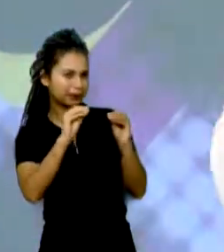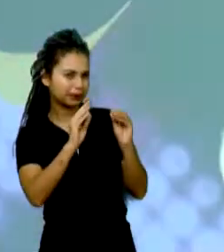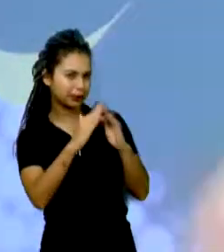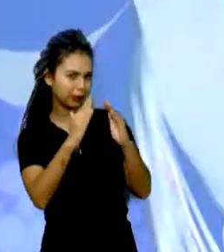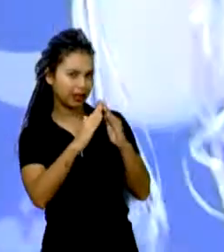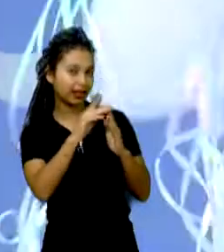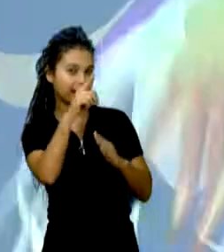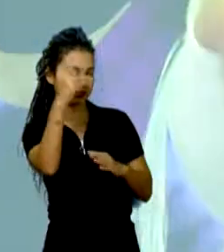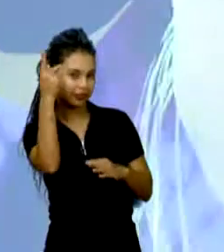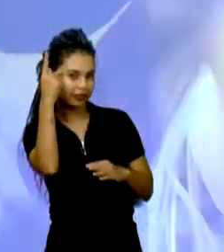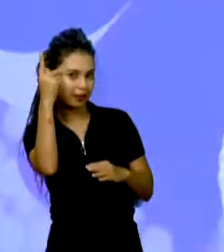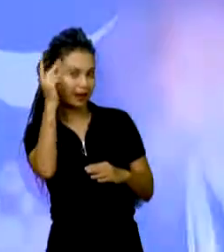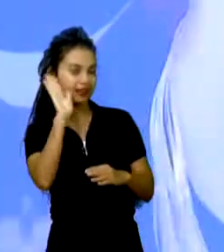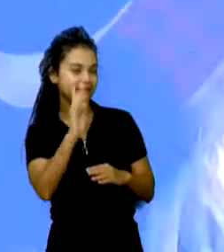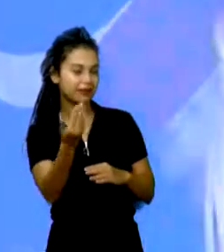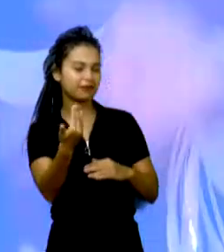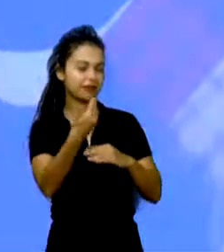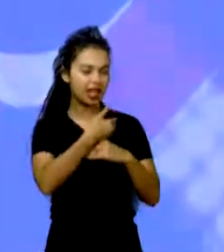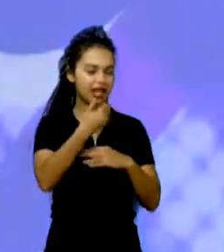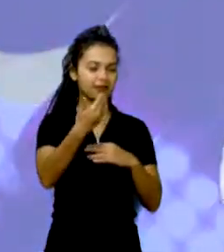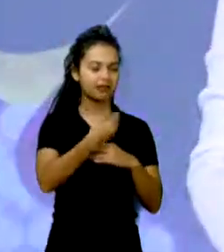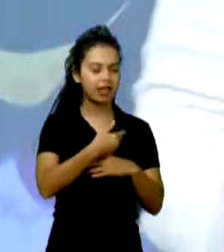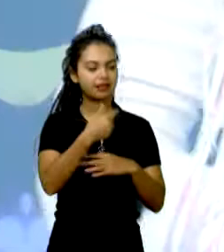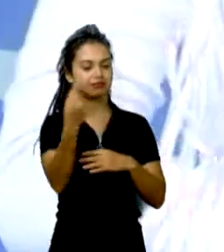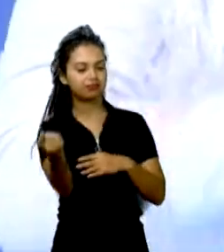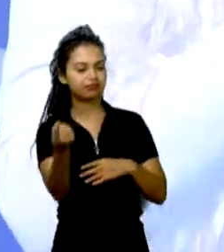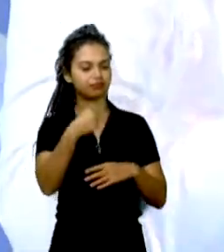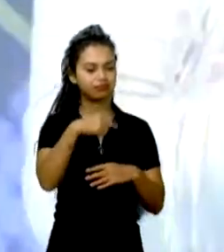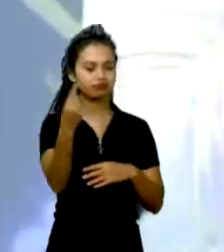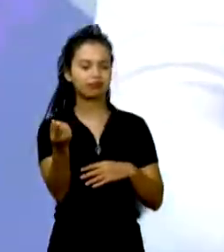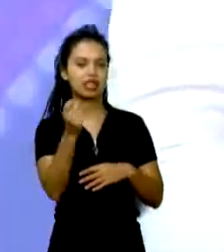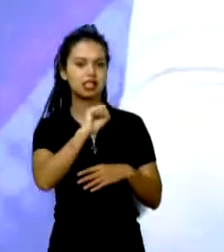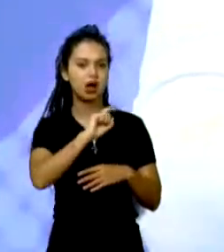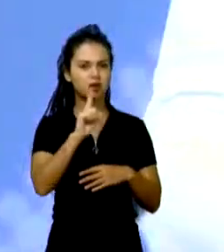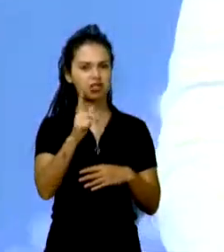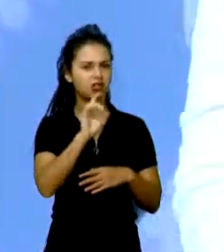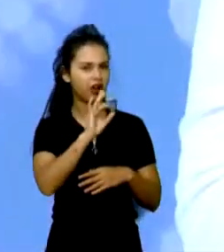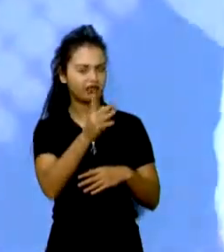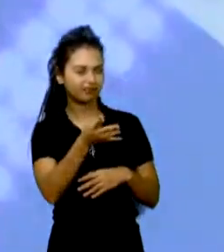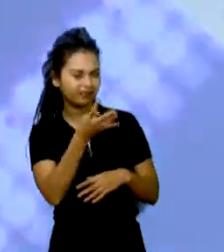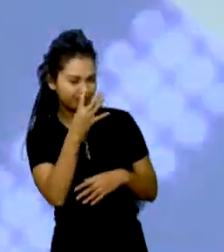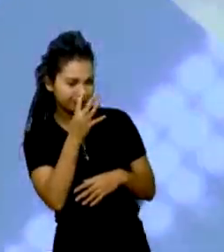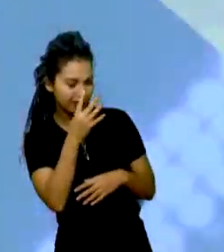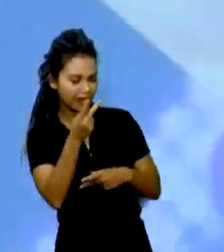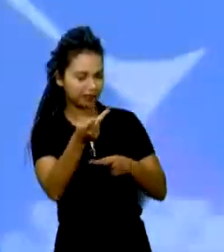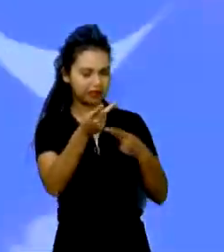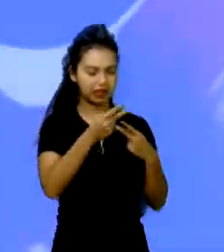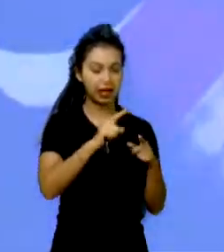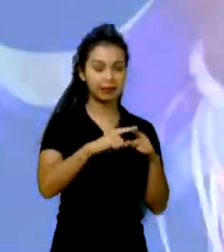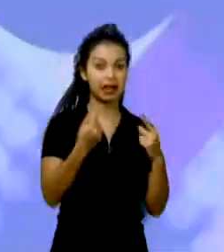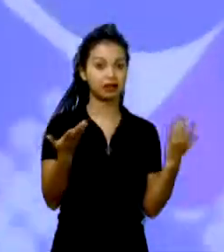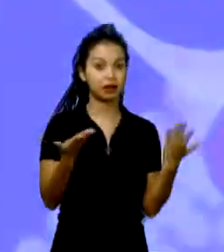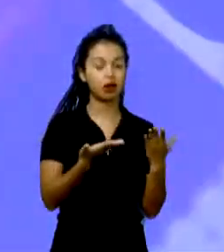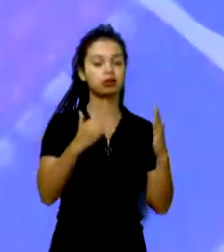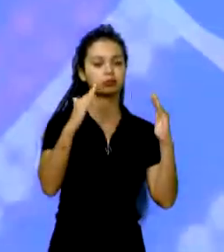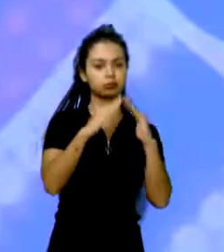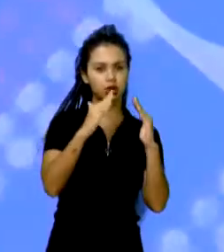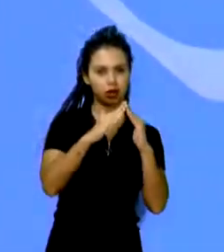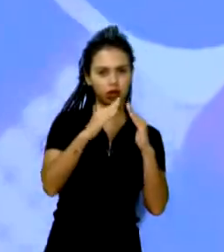minha família, mas atualmente estou morando em São Luís. E é uma coisa que eu gosto muito de fazer show. Eu me